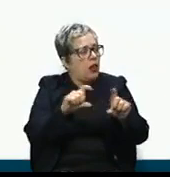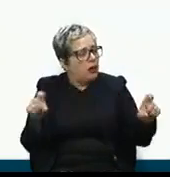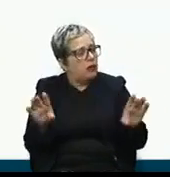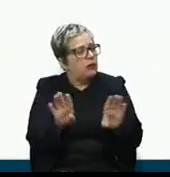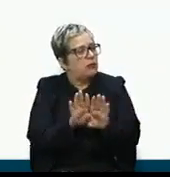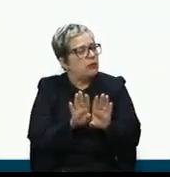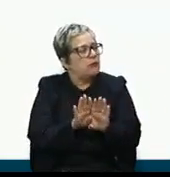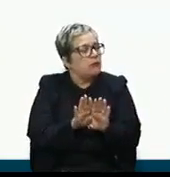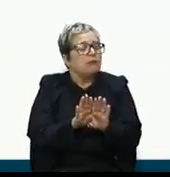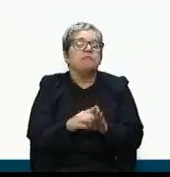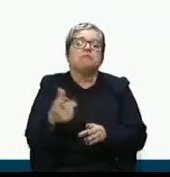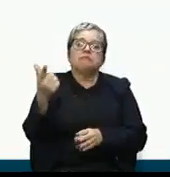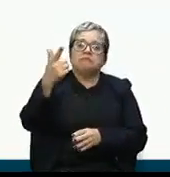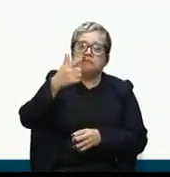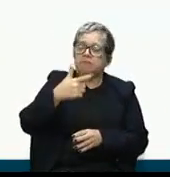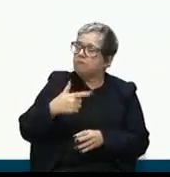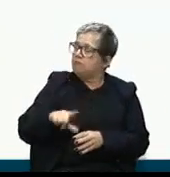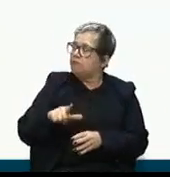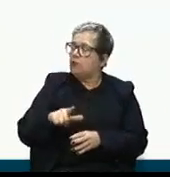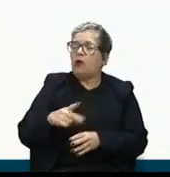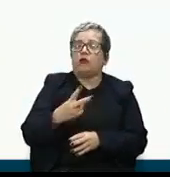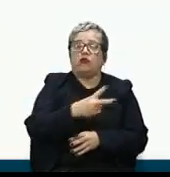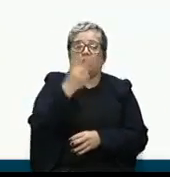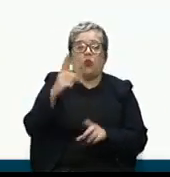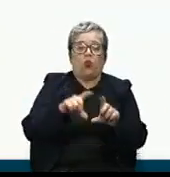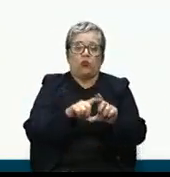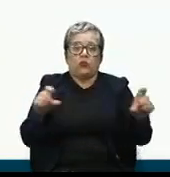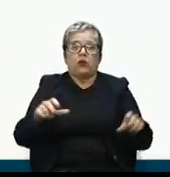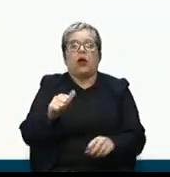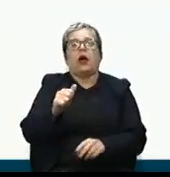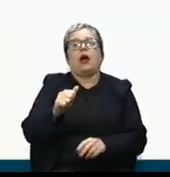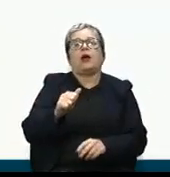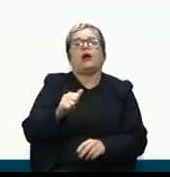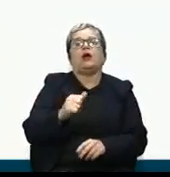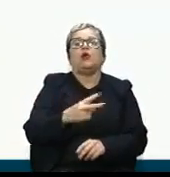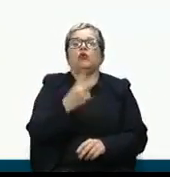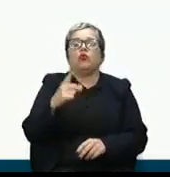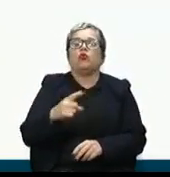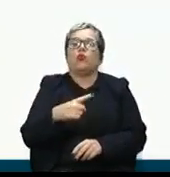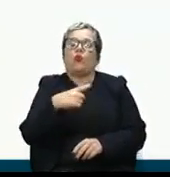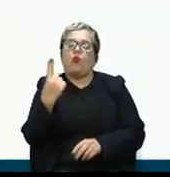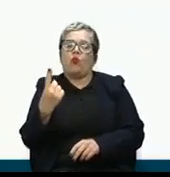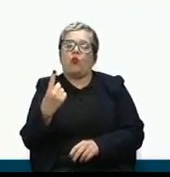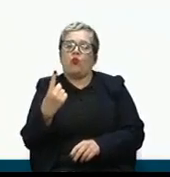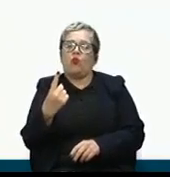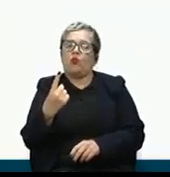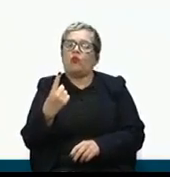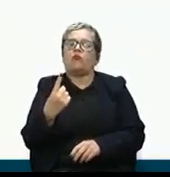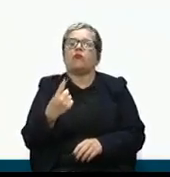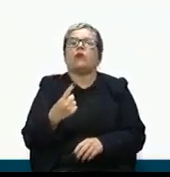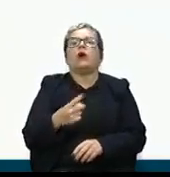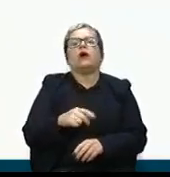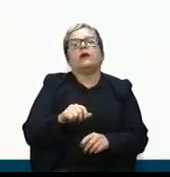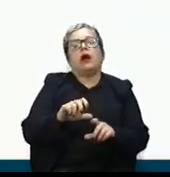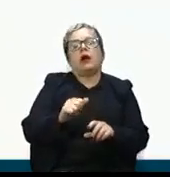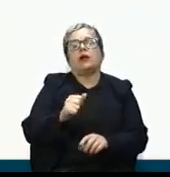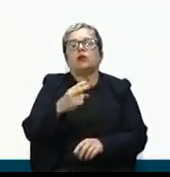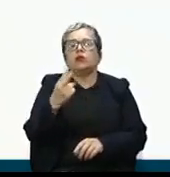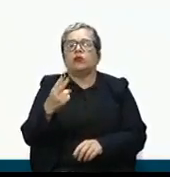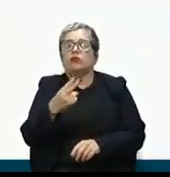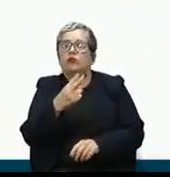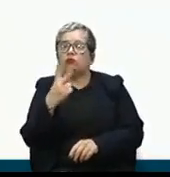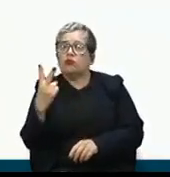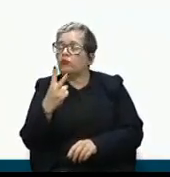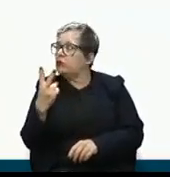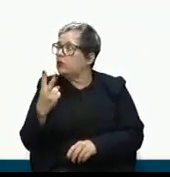dar continuidade, ó, na segunda linha, A21, segunda linha, segunda coluna, A22, até